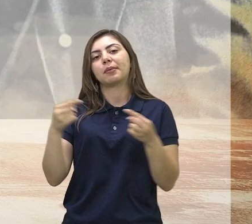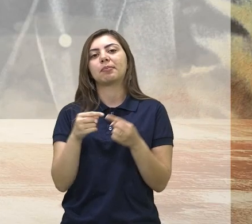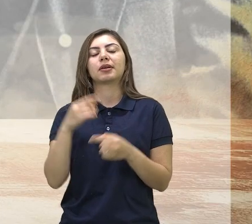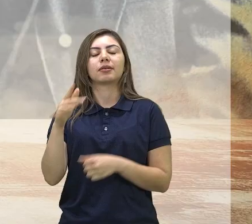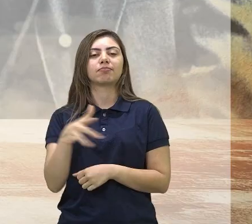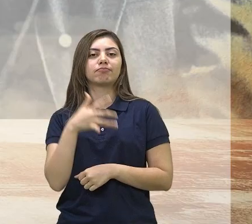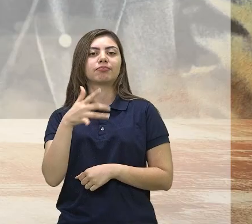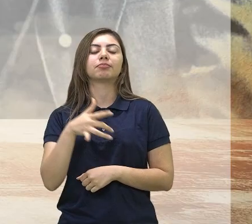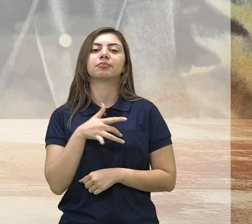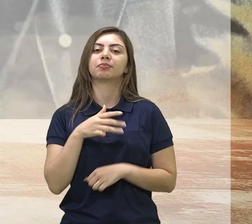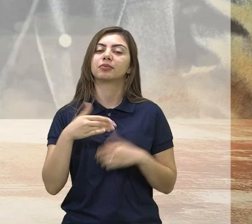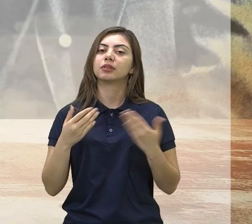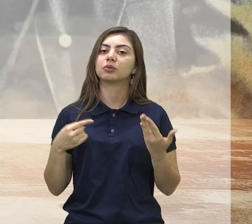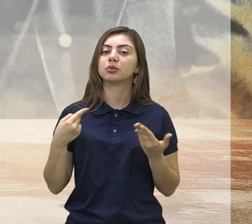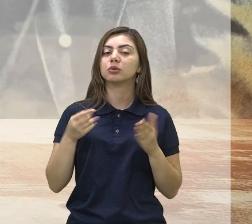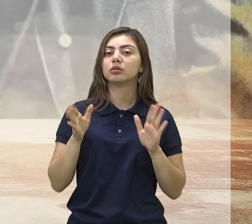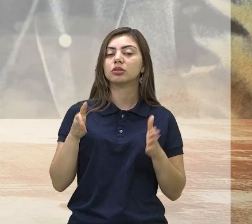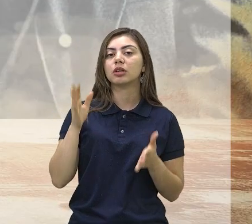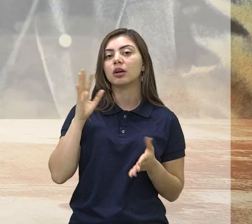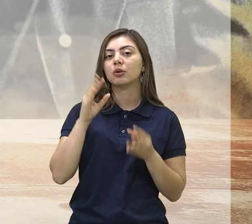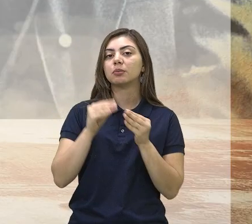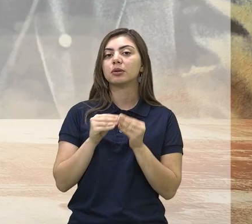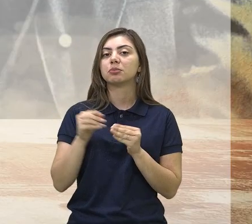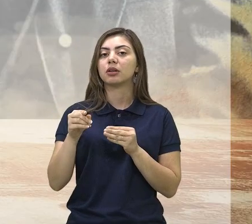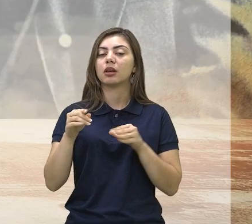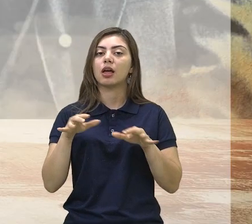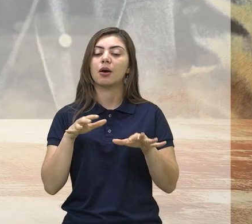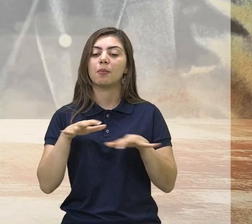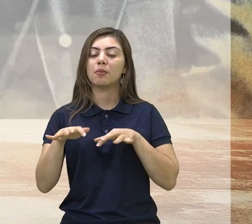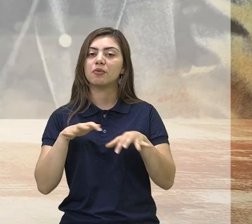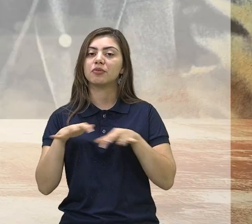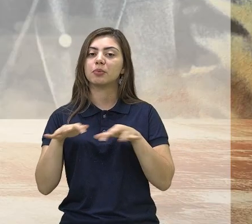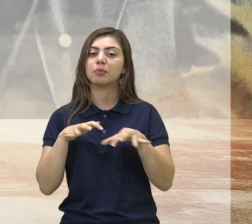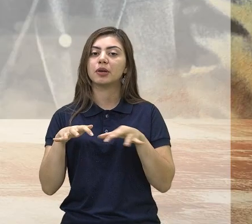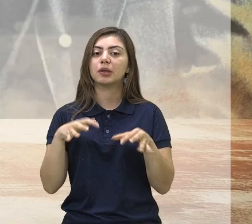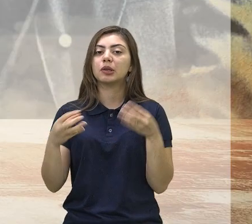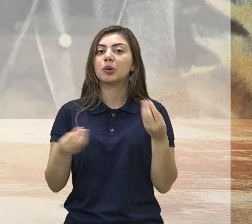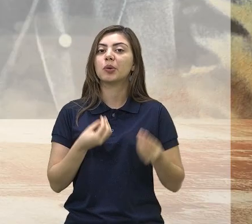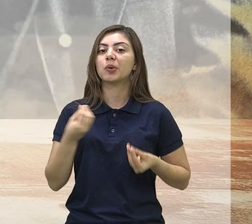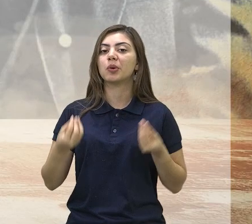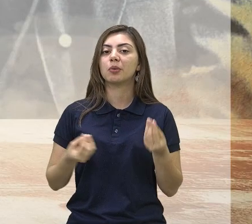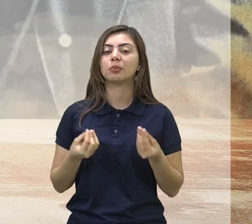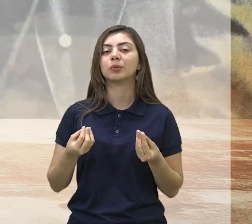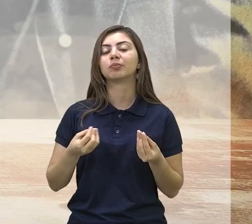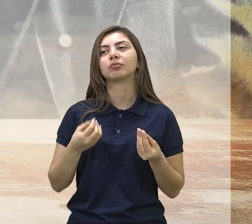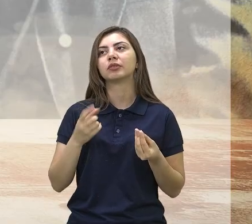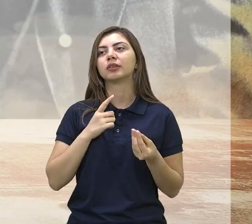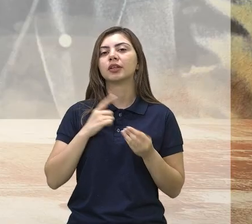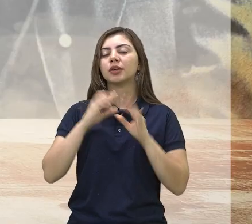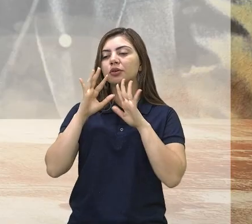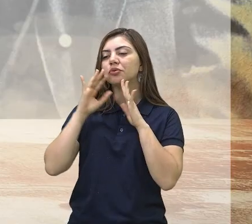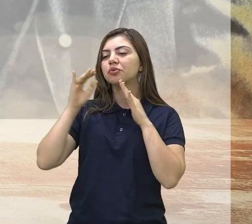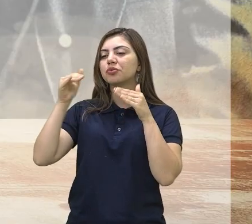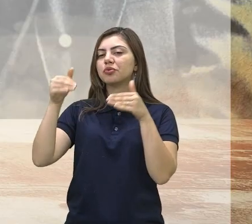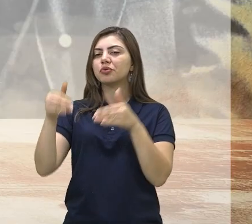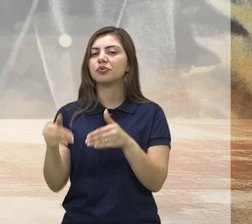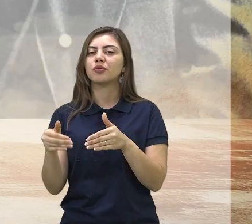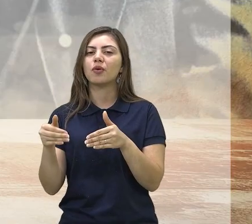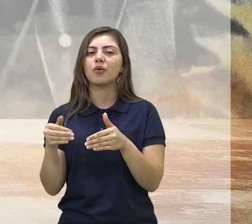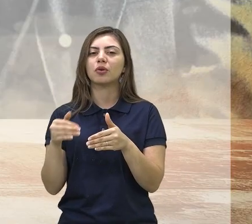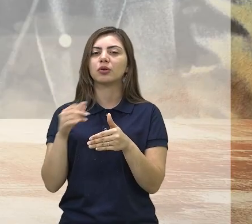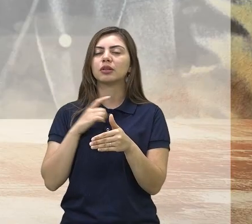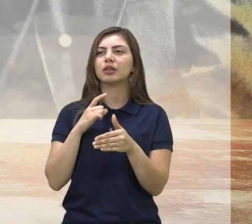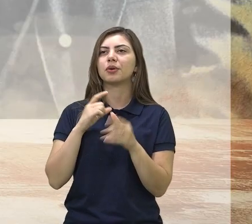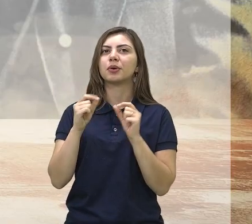já sabemos que esse movimento também, ele cria muito o quê? Uma idealização, escapismo, fuga